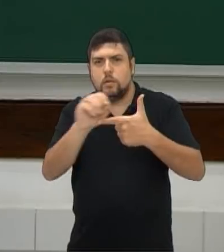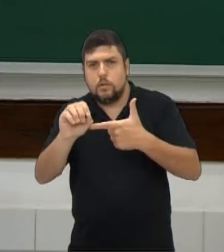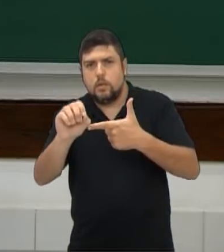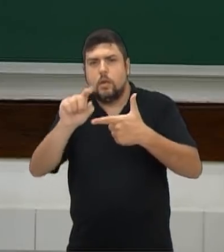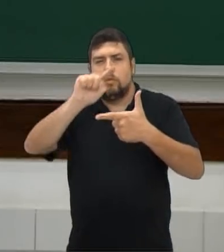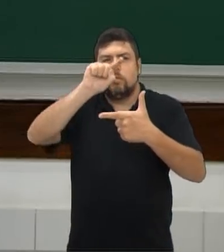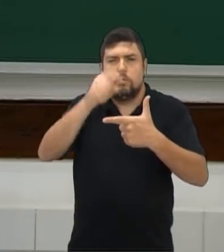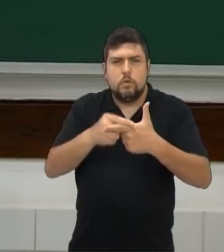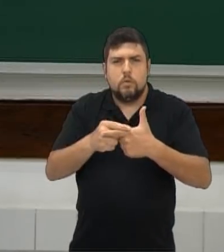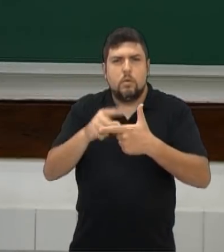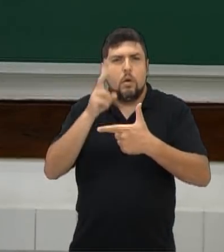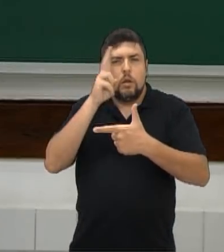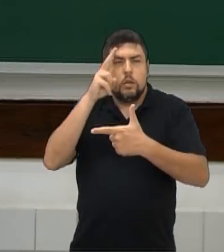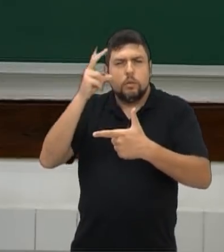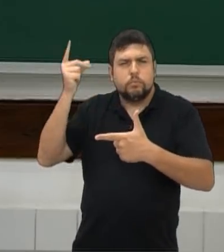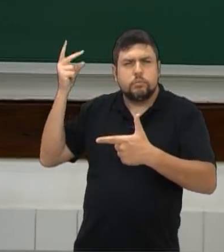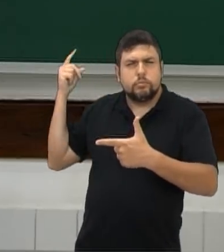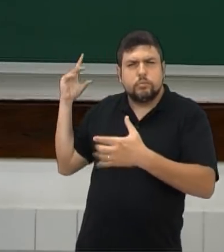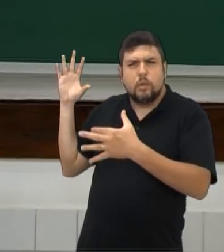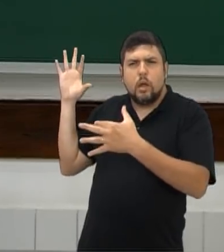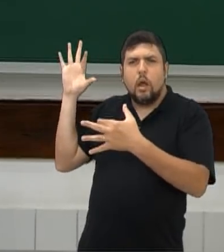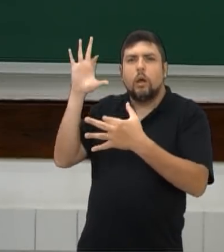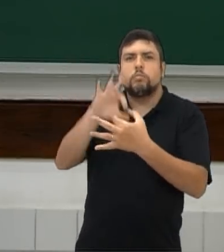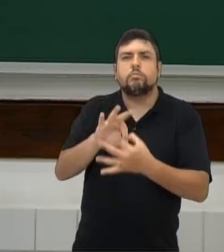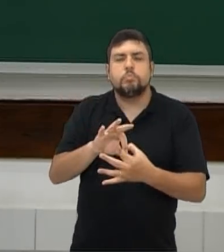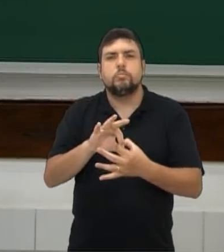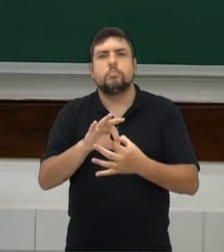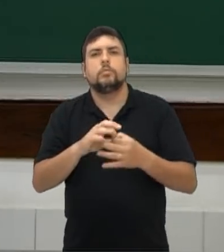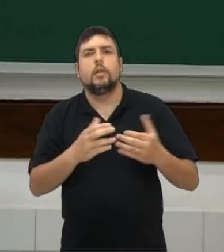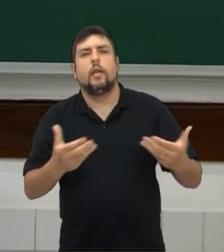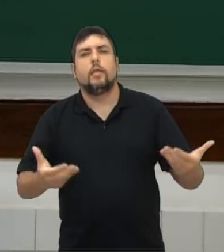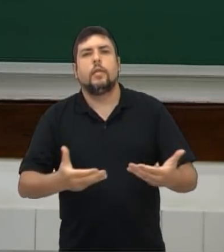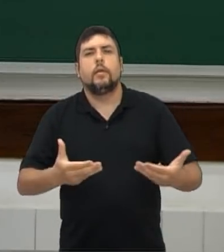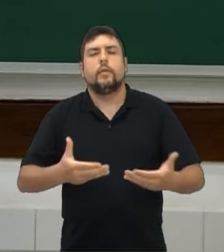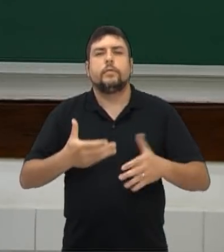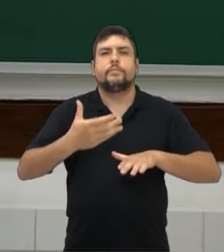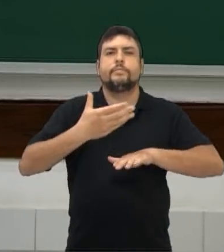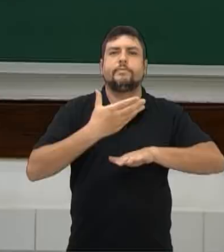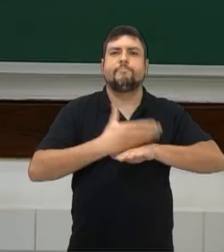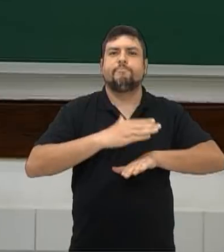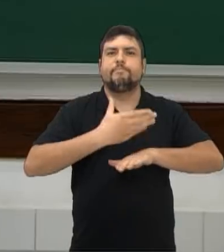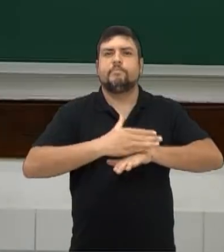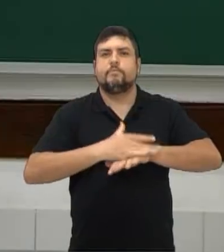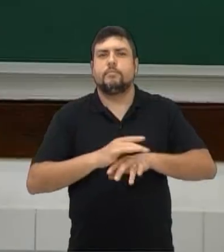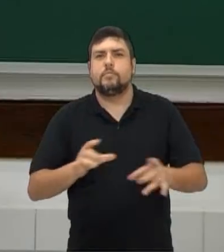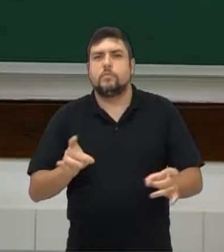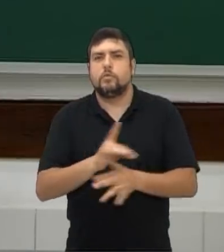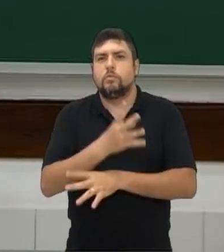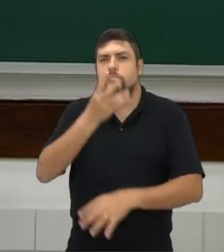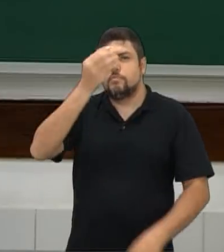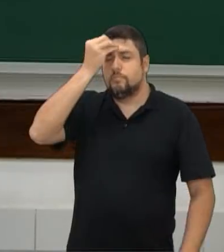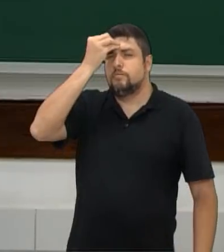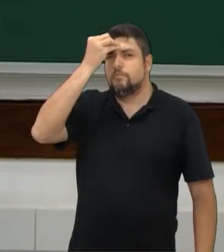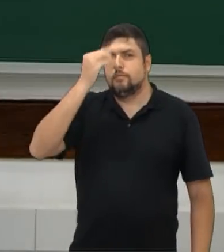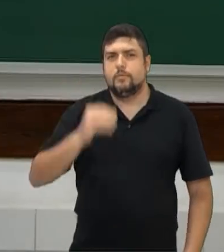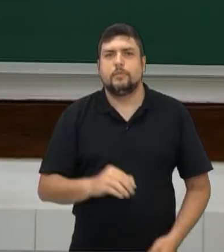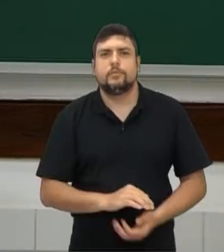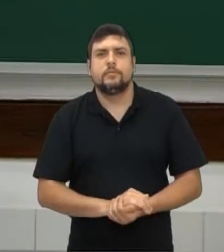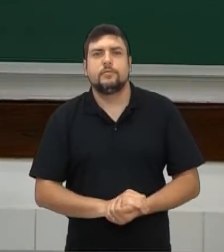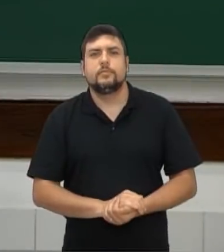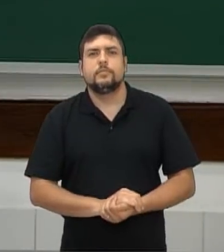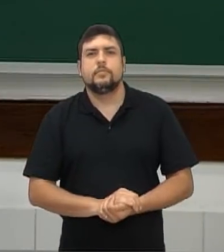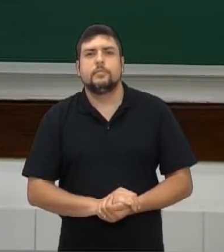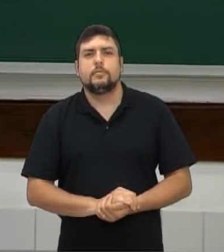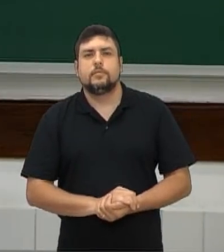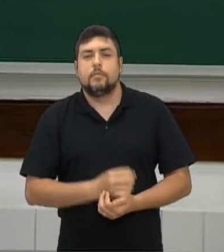ligado, a matemática não tem como a gente pensar em caixinhas separadas. É sempre tudo junto e misturado, belezinha? Muito bem, e